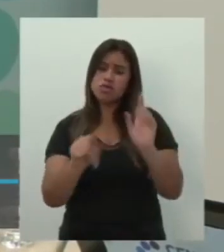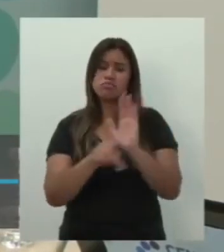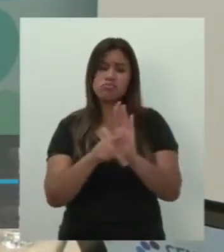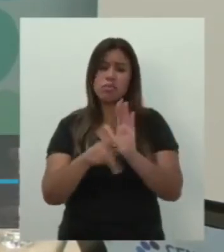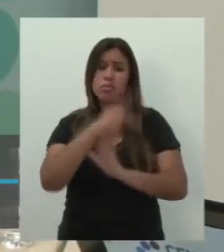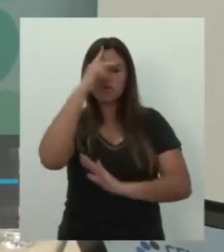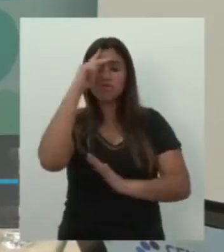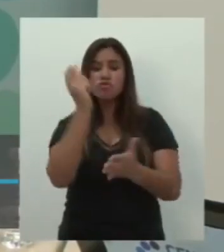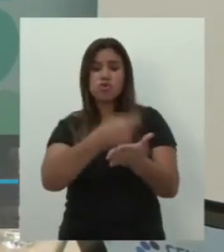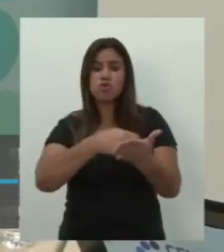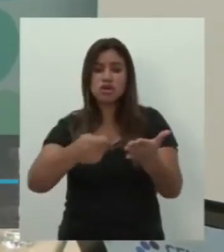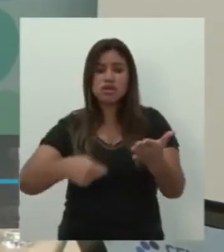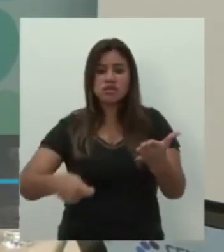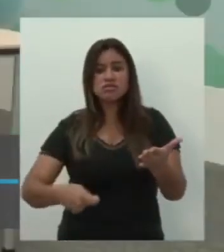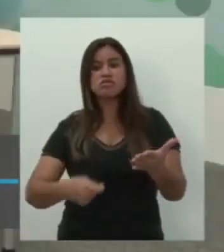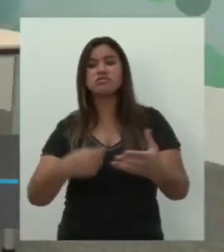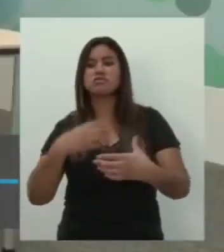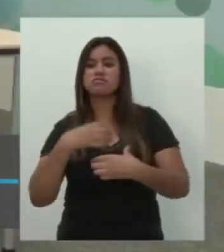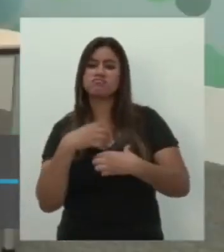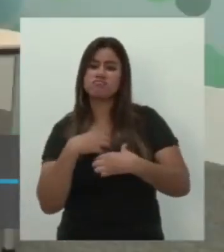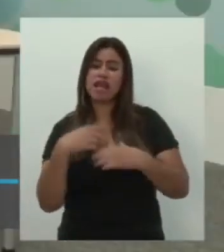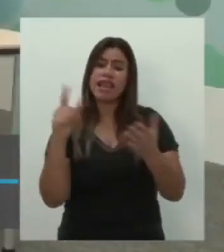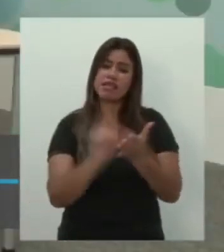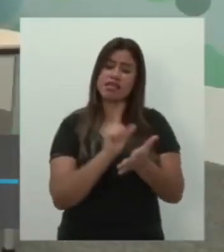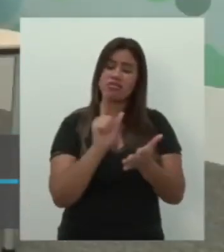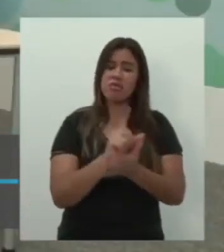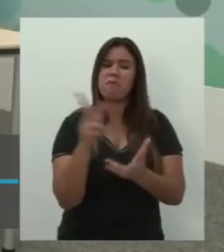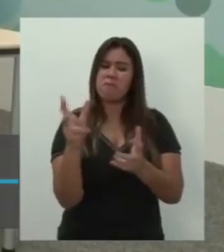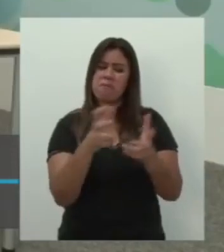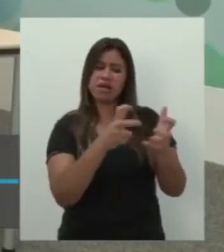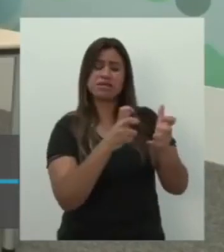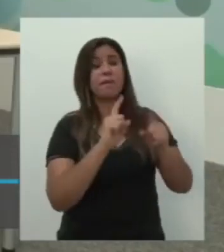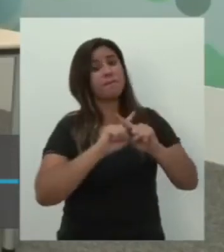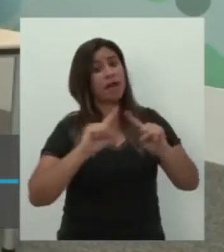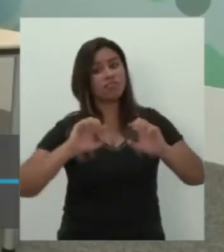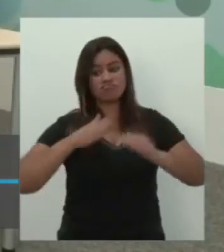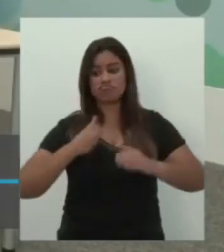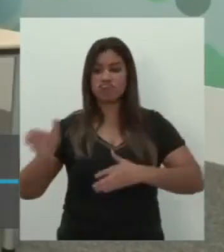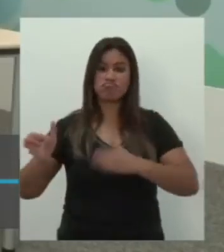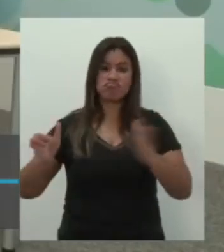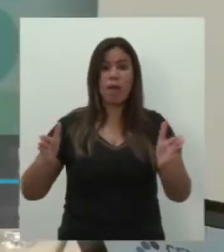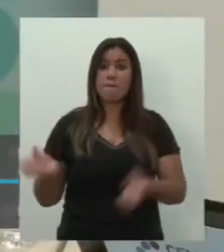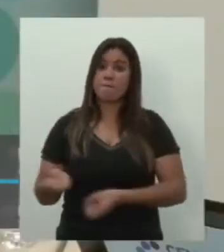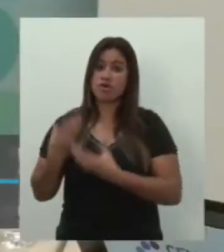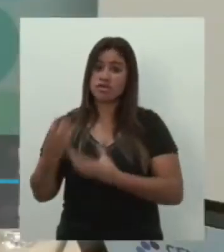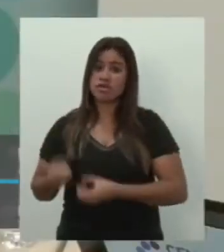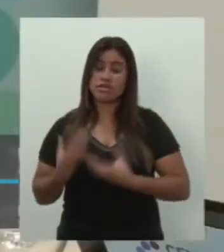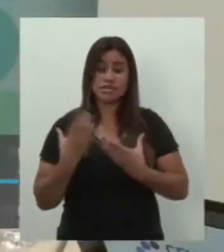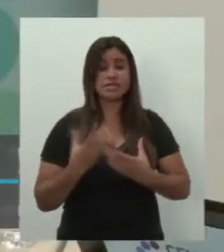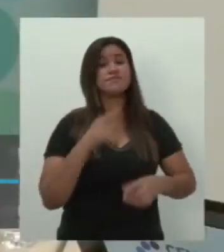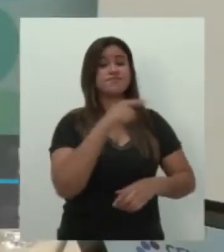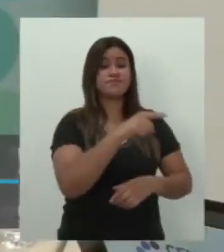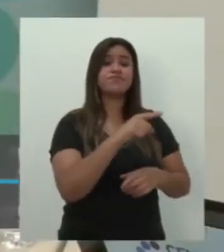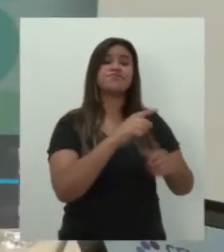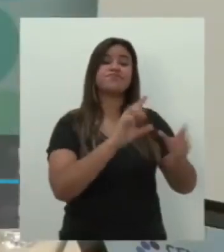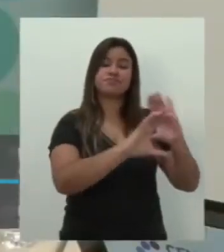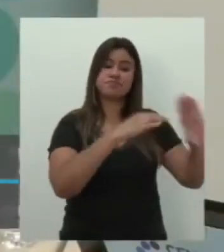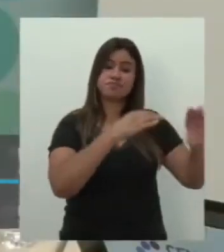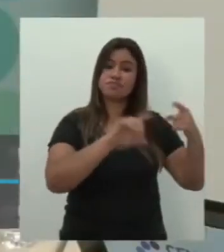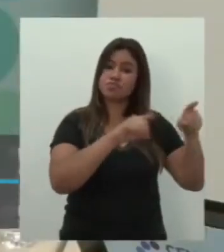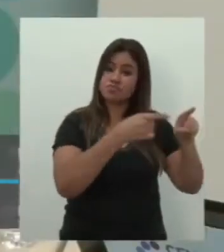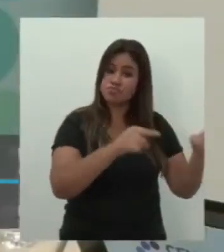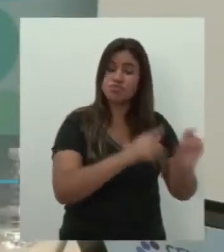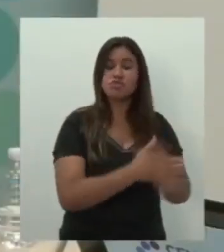compositores, que falam, nossa, que é poesia pura, isso aqui é literatura pura, né? Sim, mas vamos lá. Gente, um minutinho para vocês poderem participar